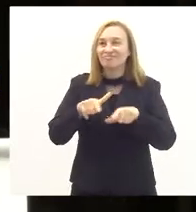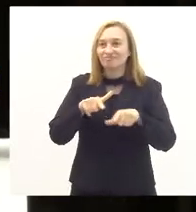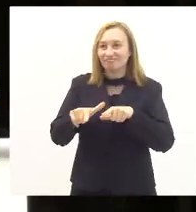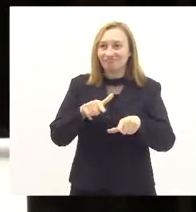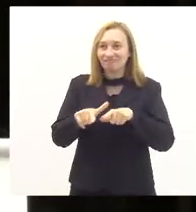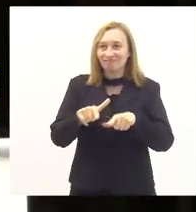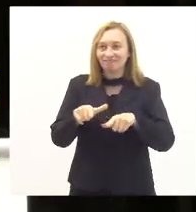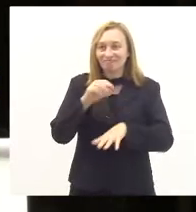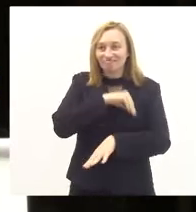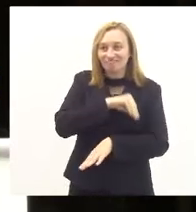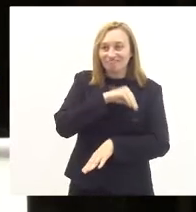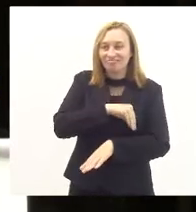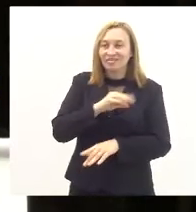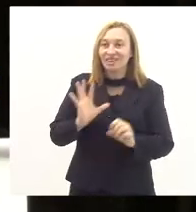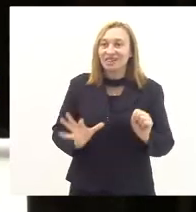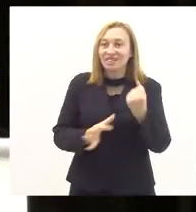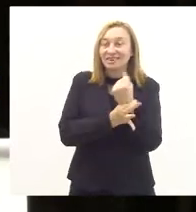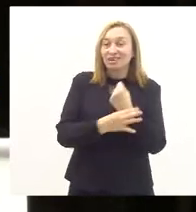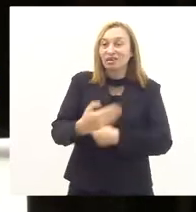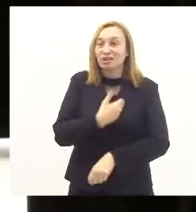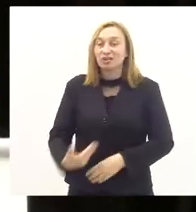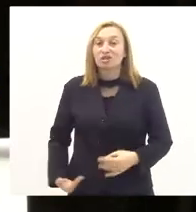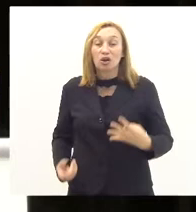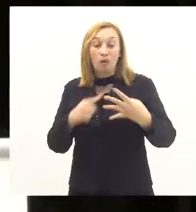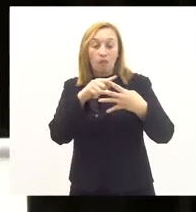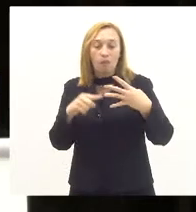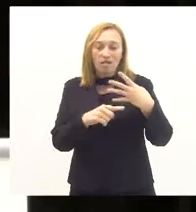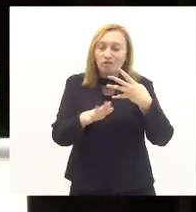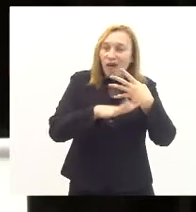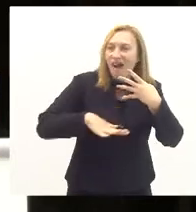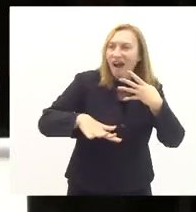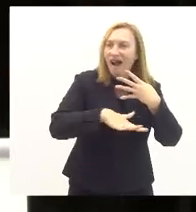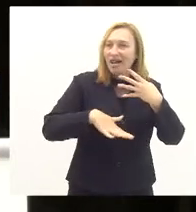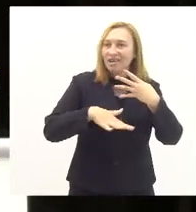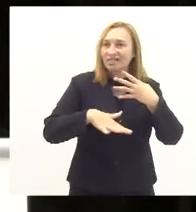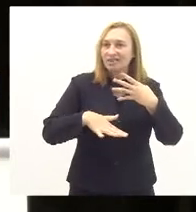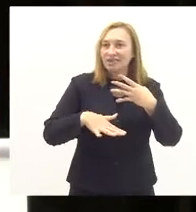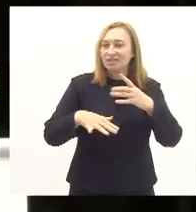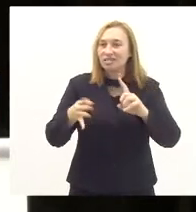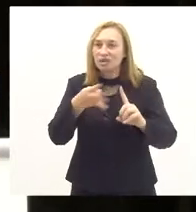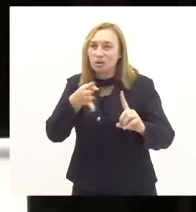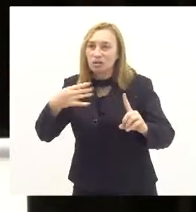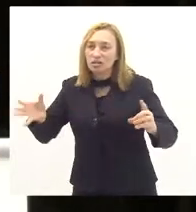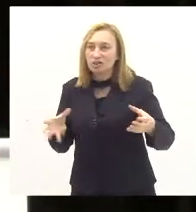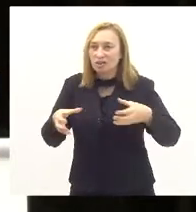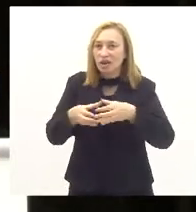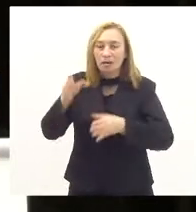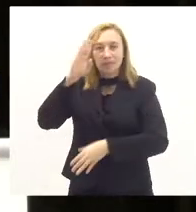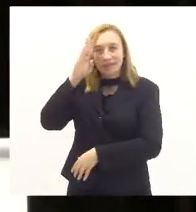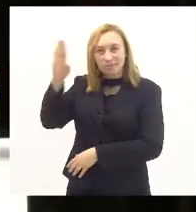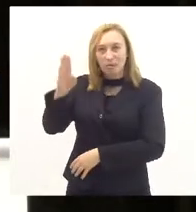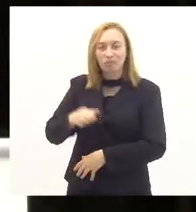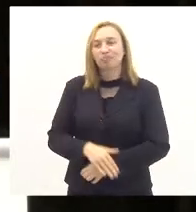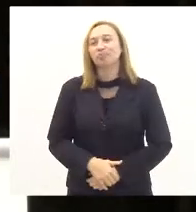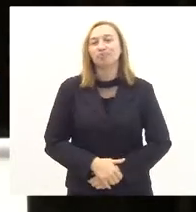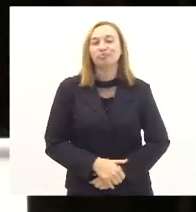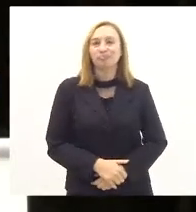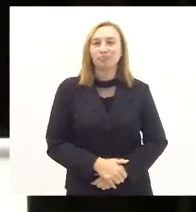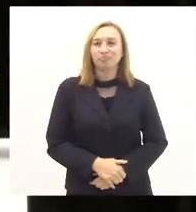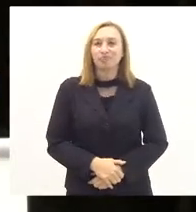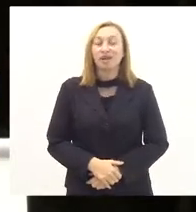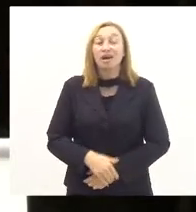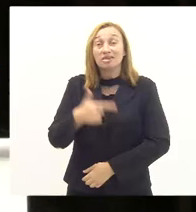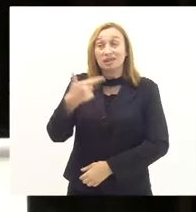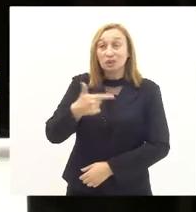e segurança pública. São 4 áreas que para a comunidade LGBT é fundamental. A